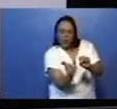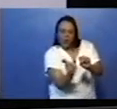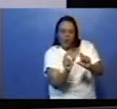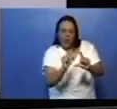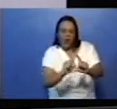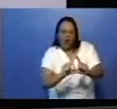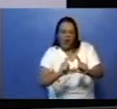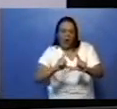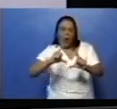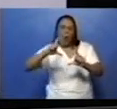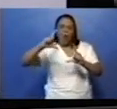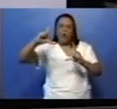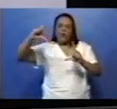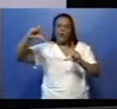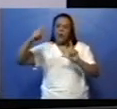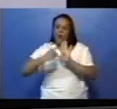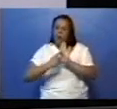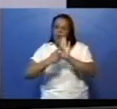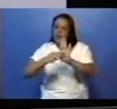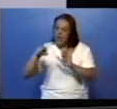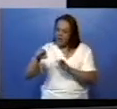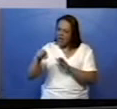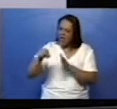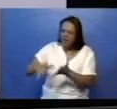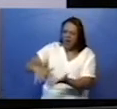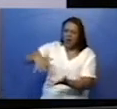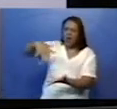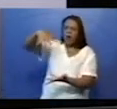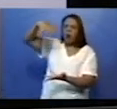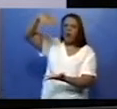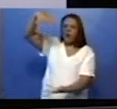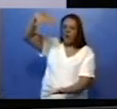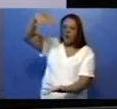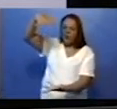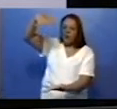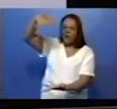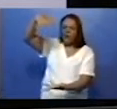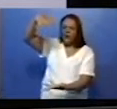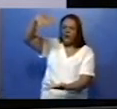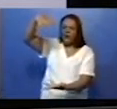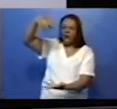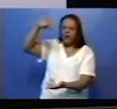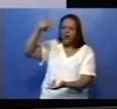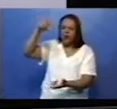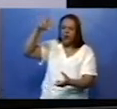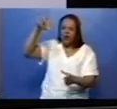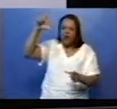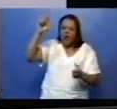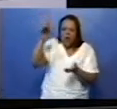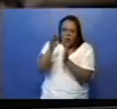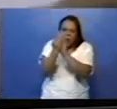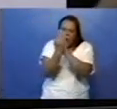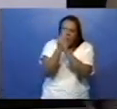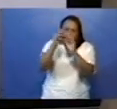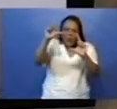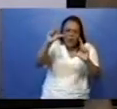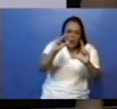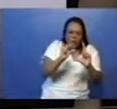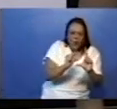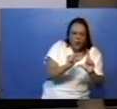dizer isso mesmo, que eles são grandes, enormes. Então, diminutivo, bonequinha.